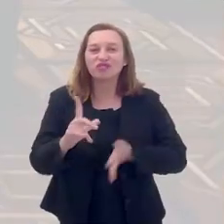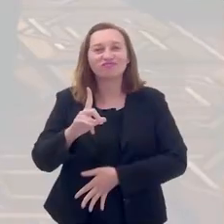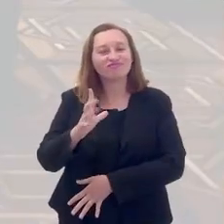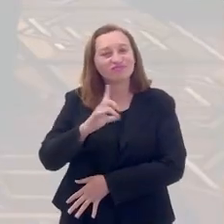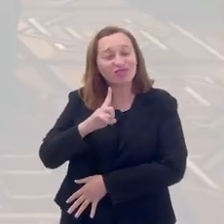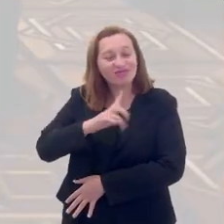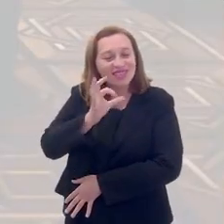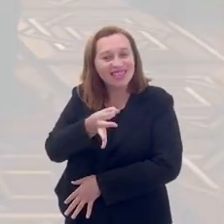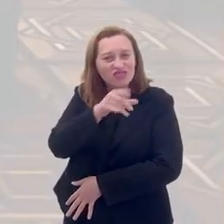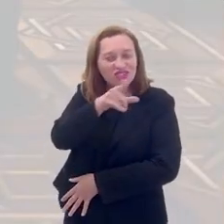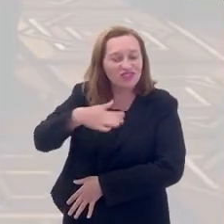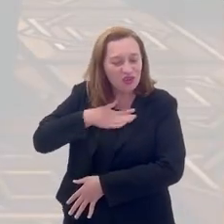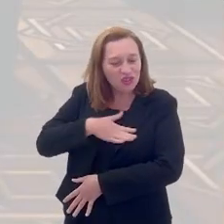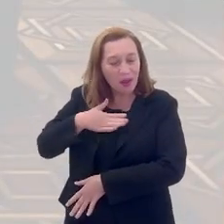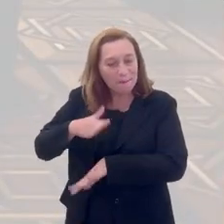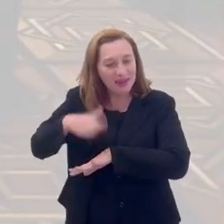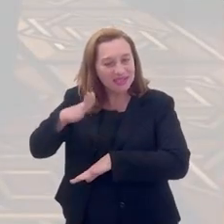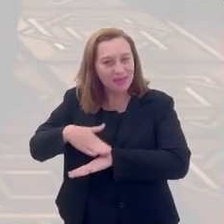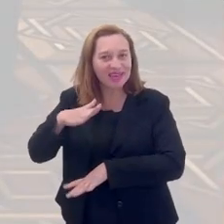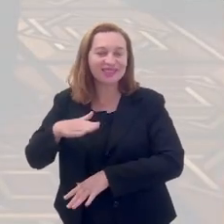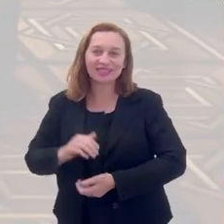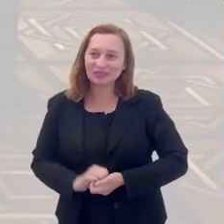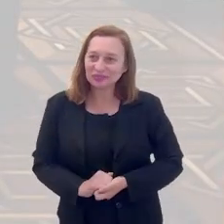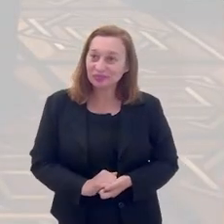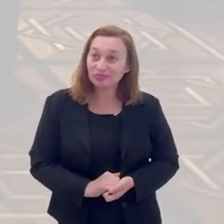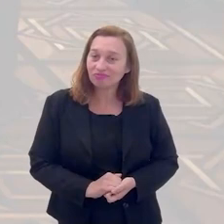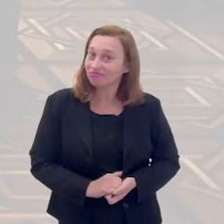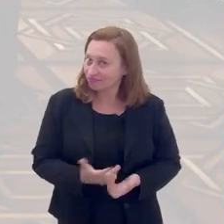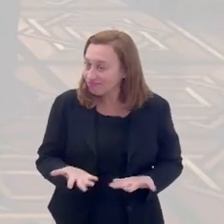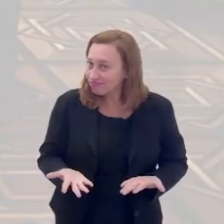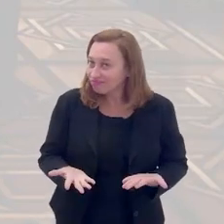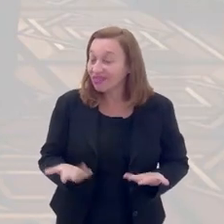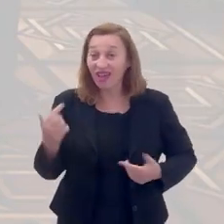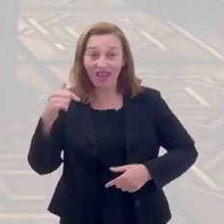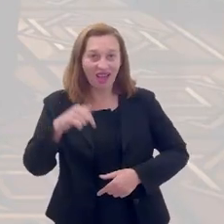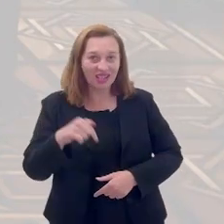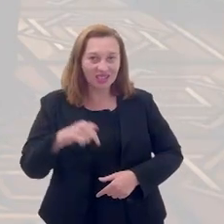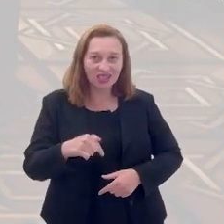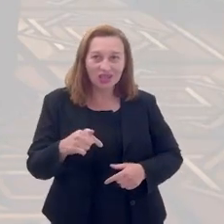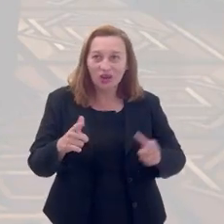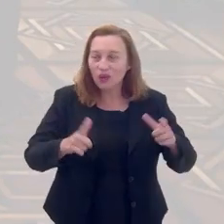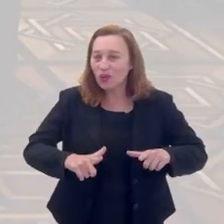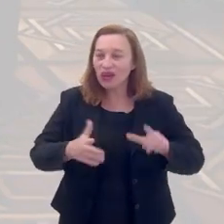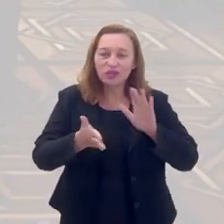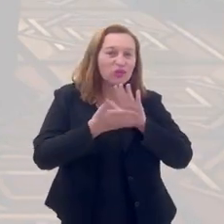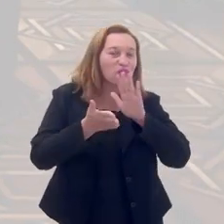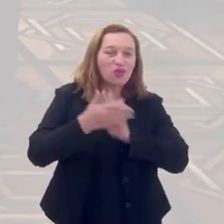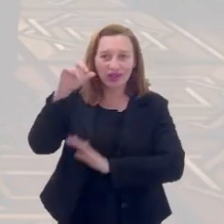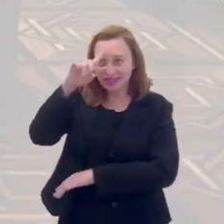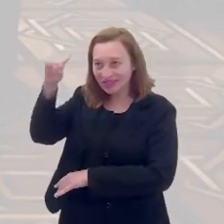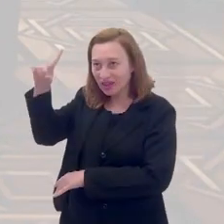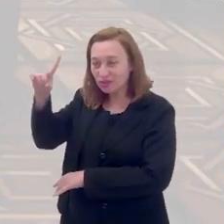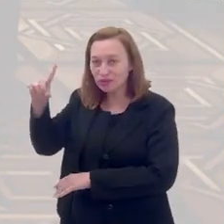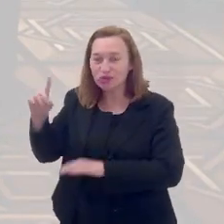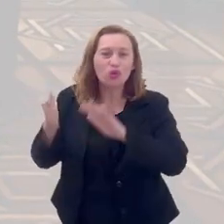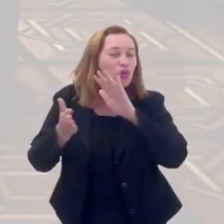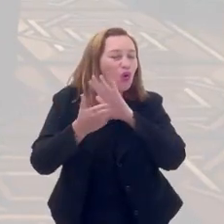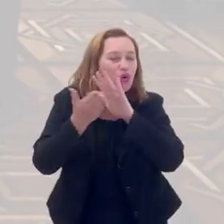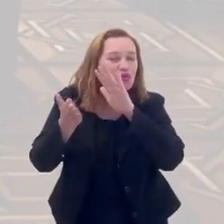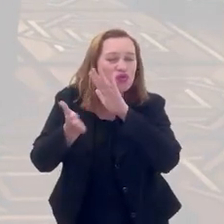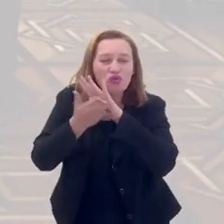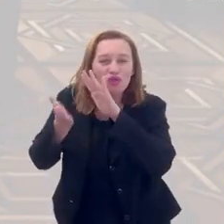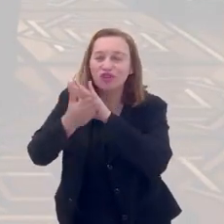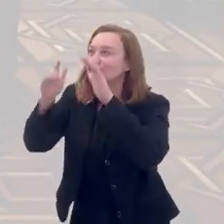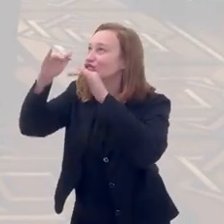eu tenho certeza que você vai gostar cada vez mais do programa afinal de contas aqui é o seu Point da música gospel música